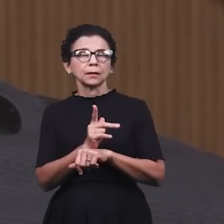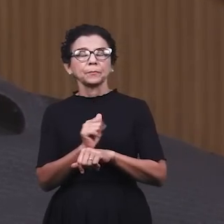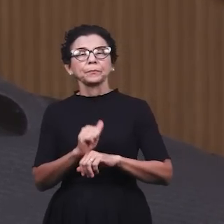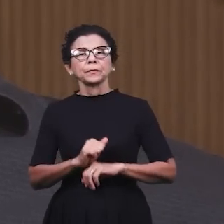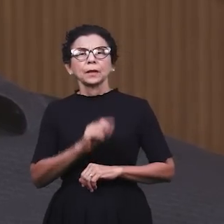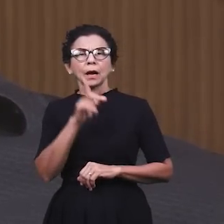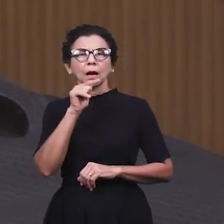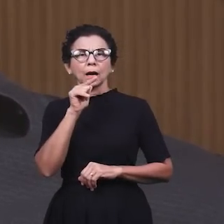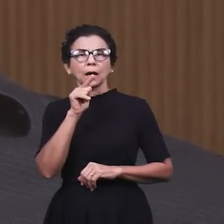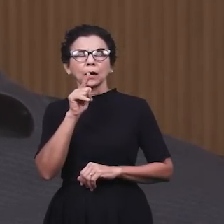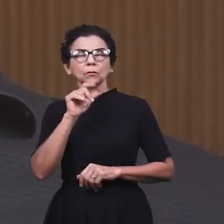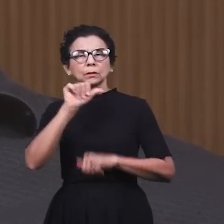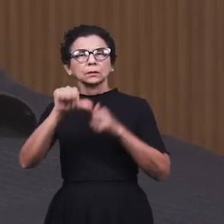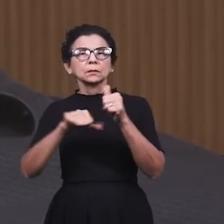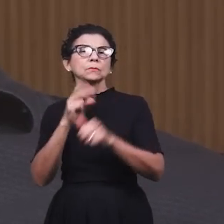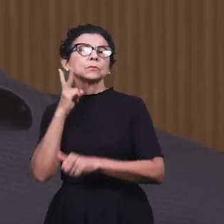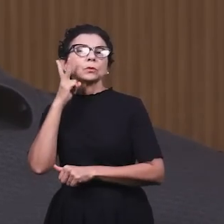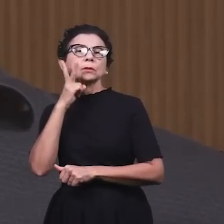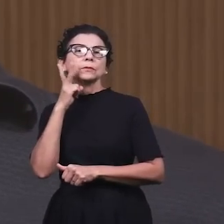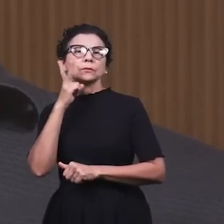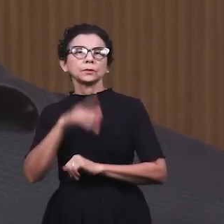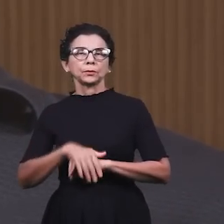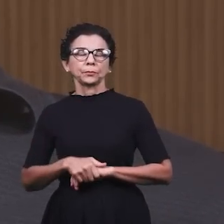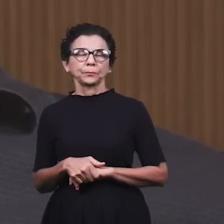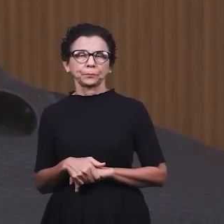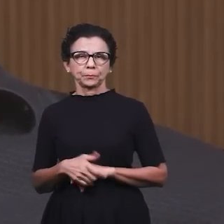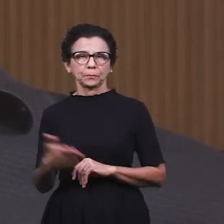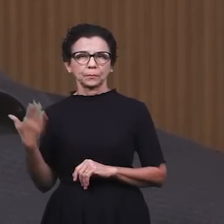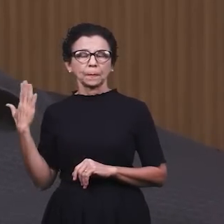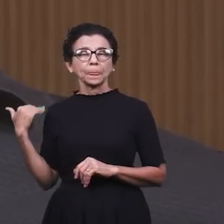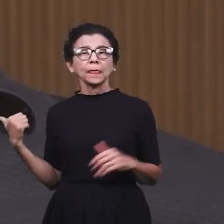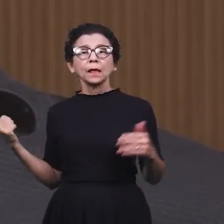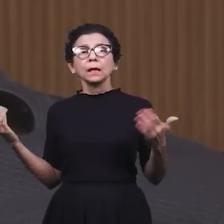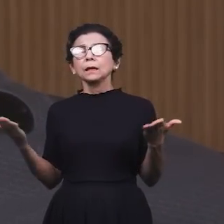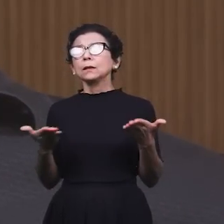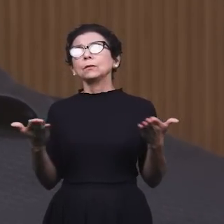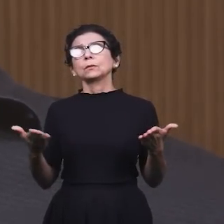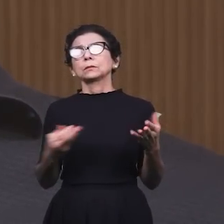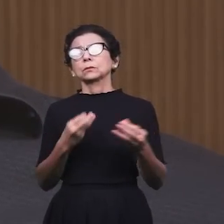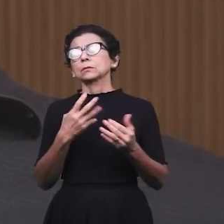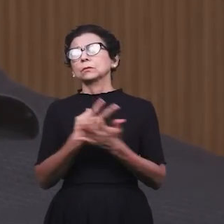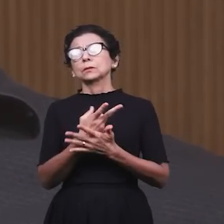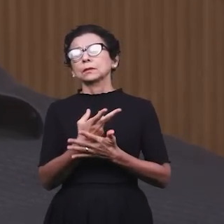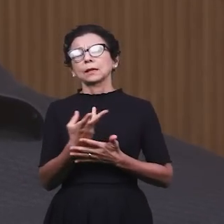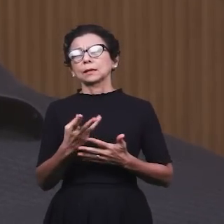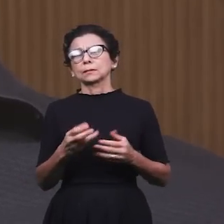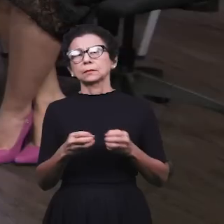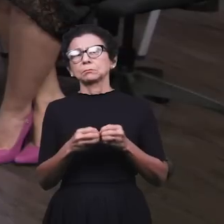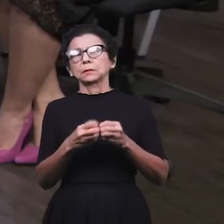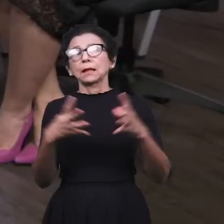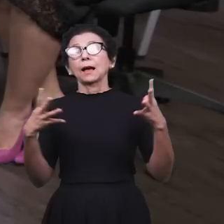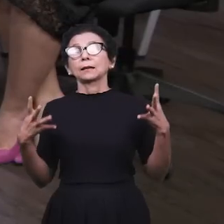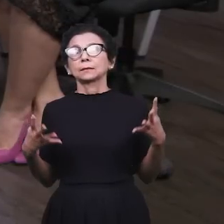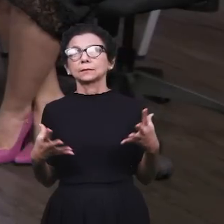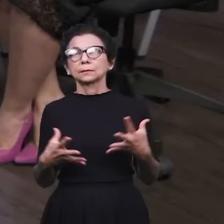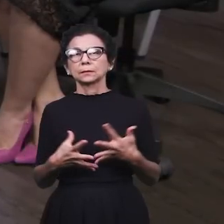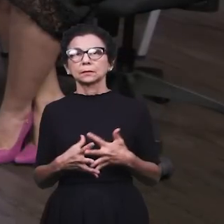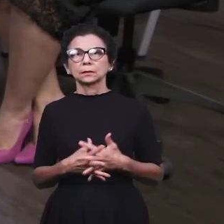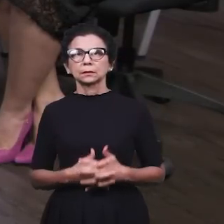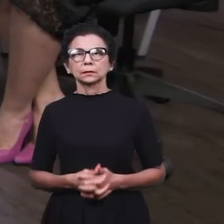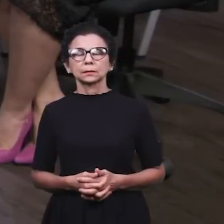que ocorrem as operações de milagres, de maravilhas nos nossos dias atualmente? Muito